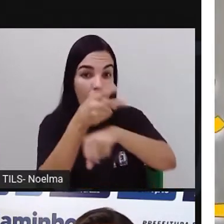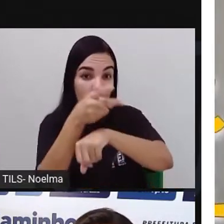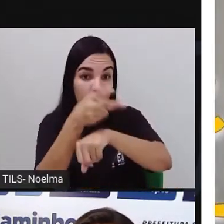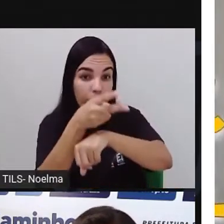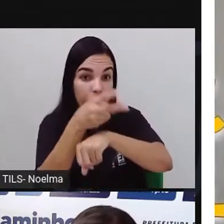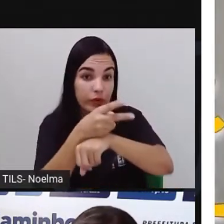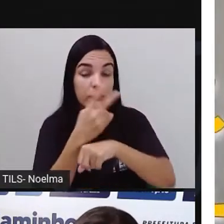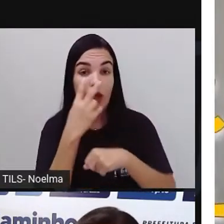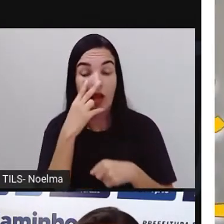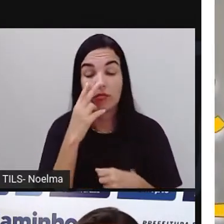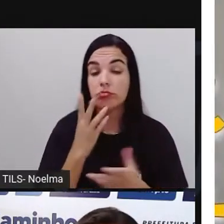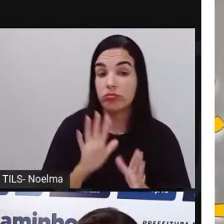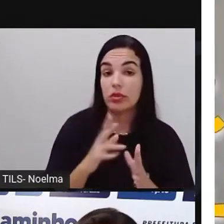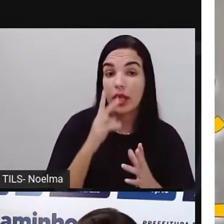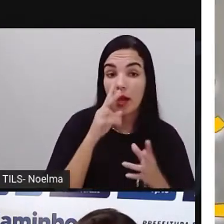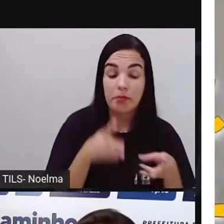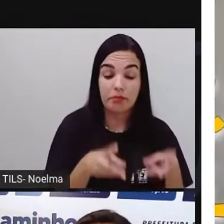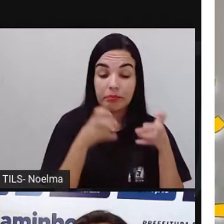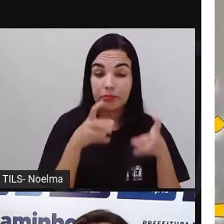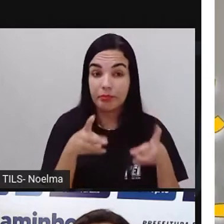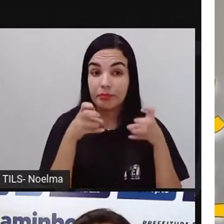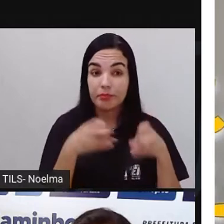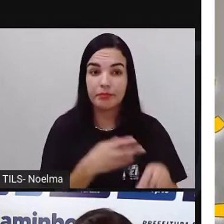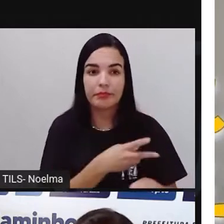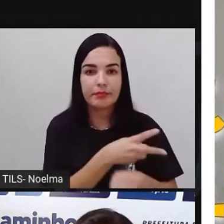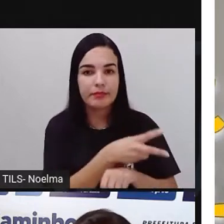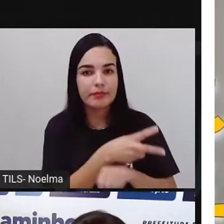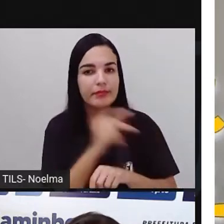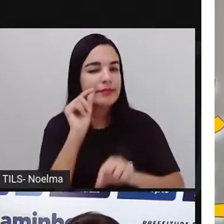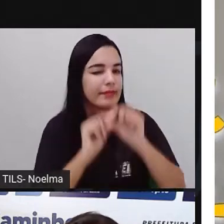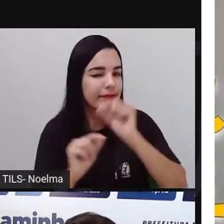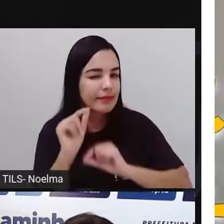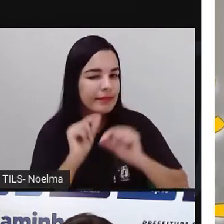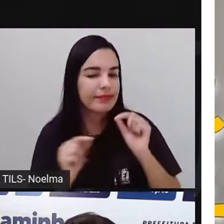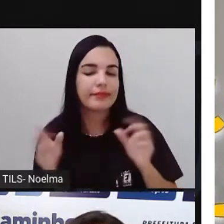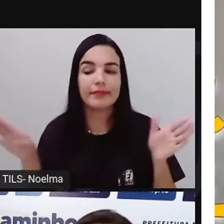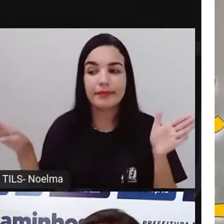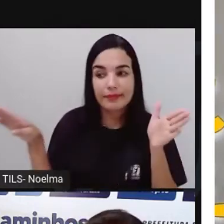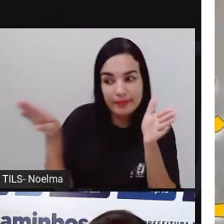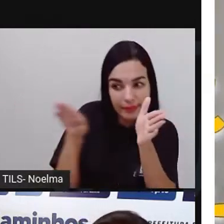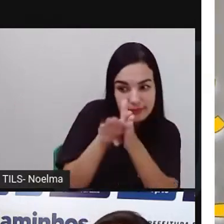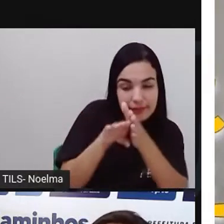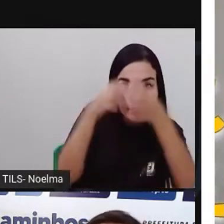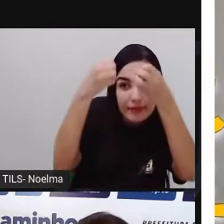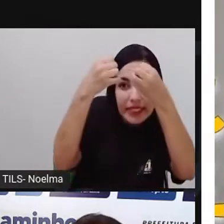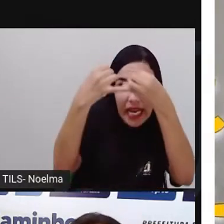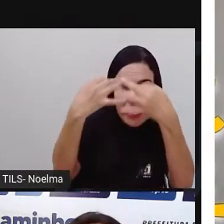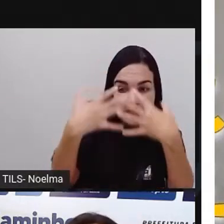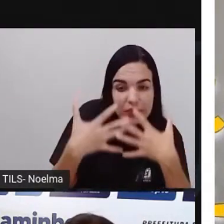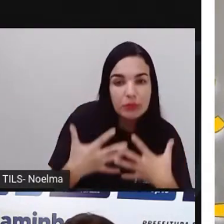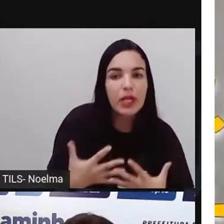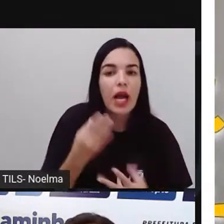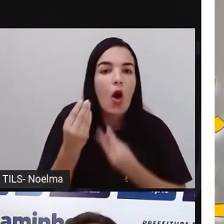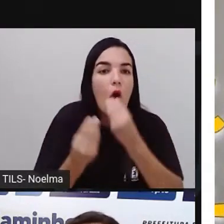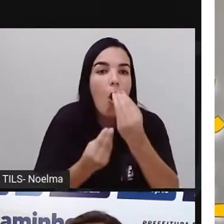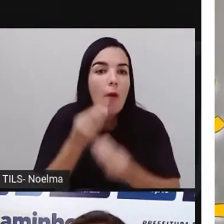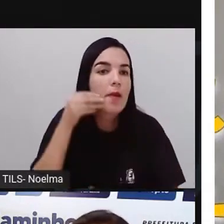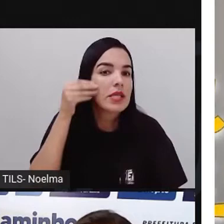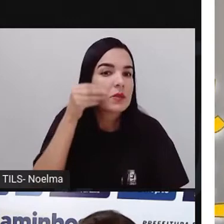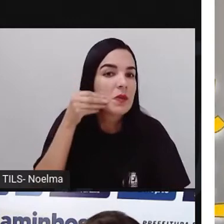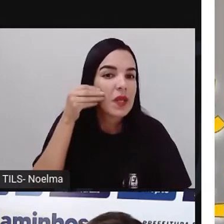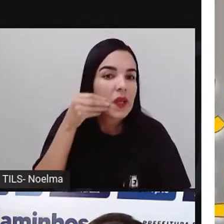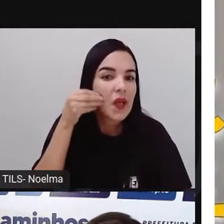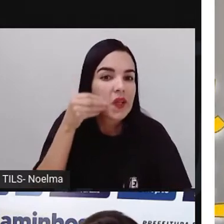A gente vai observar agora um vídeo justamente, né, trazendo a explicação de como essa experiência ela pode